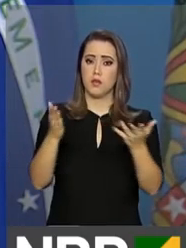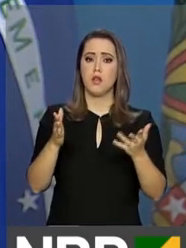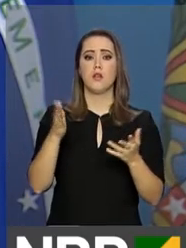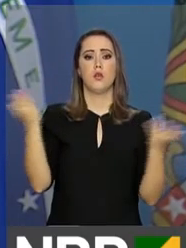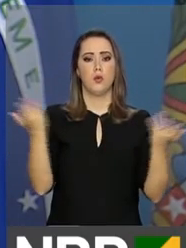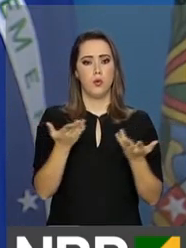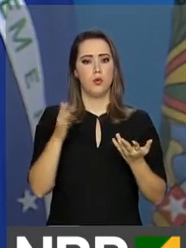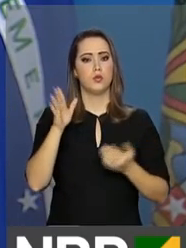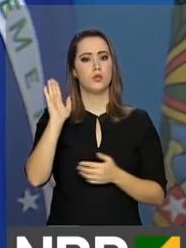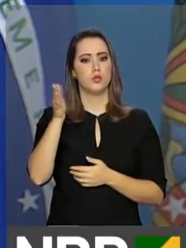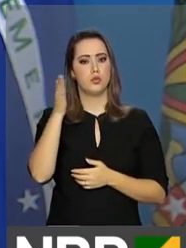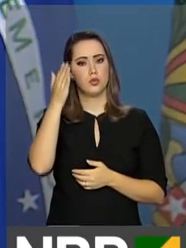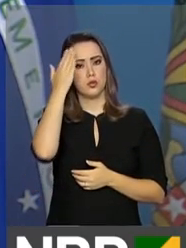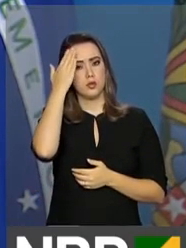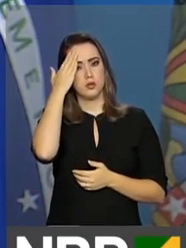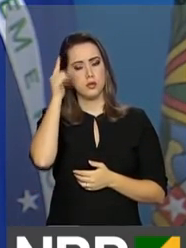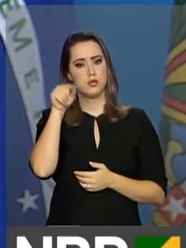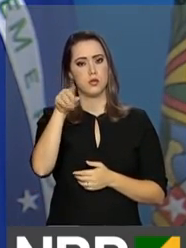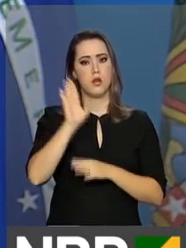imprensa hoje